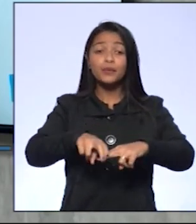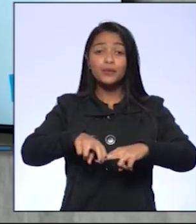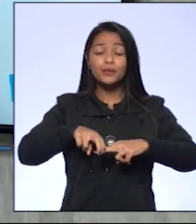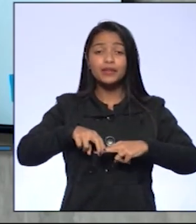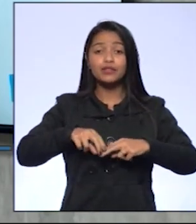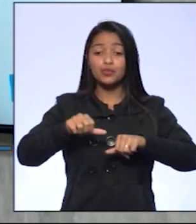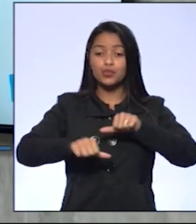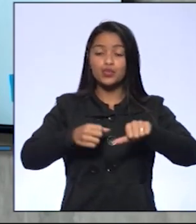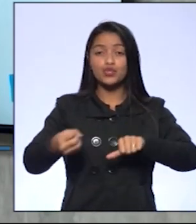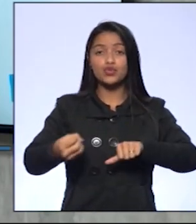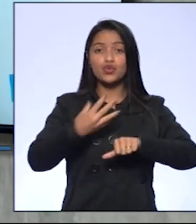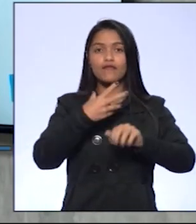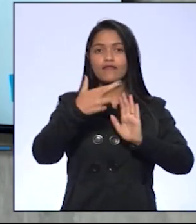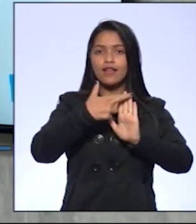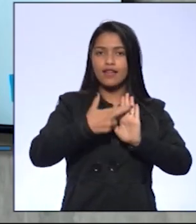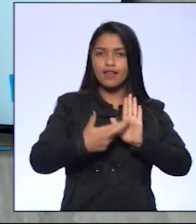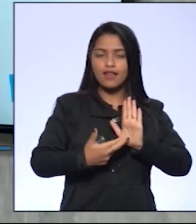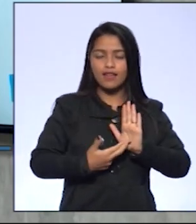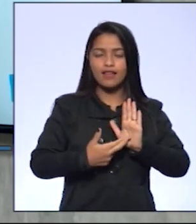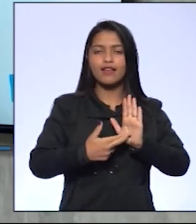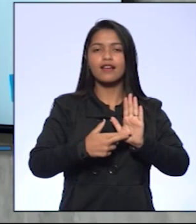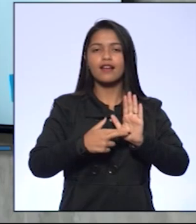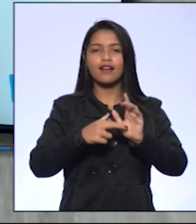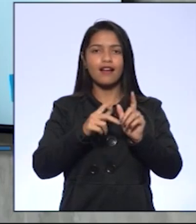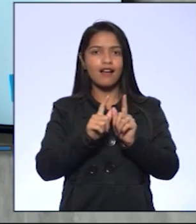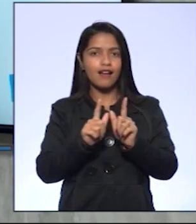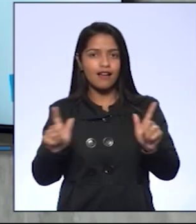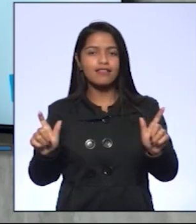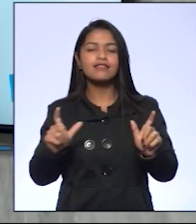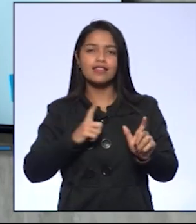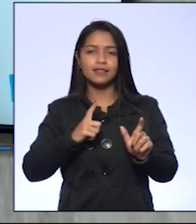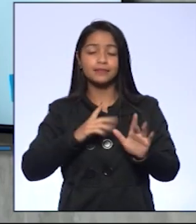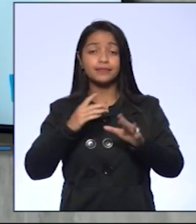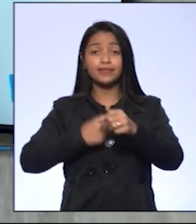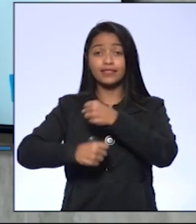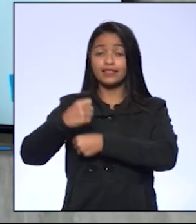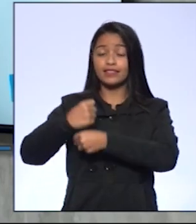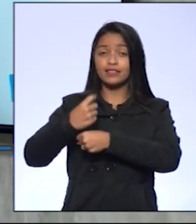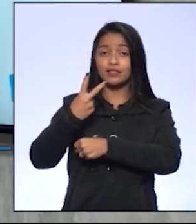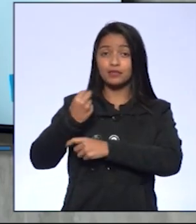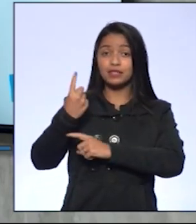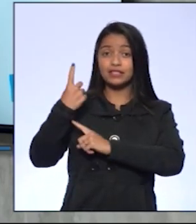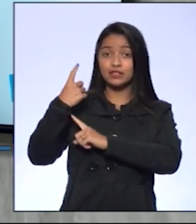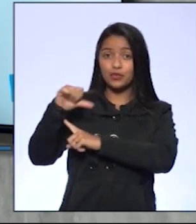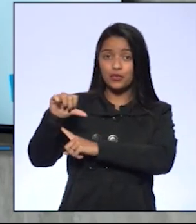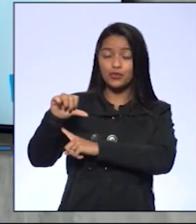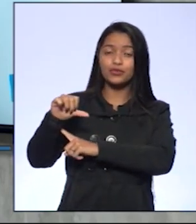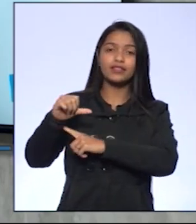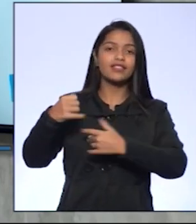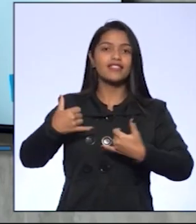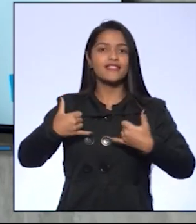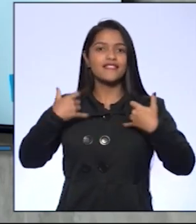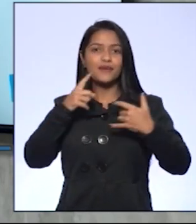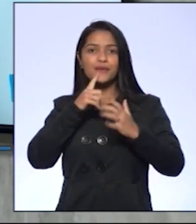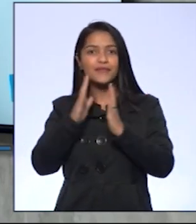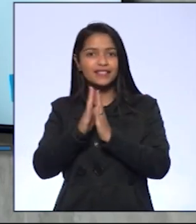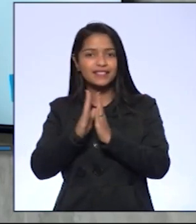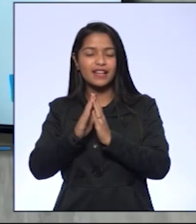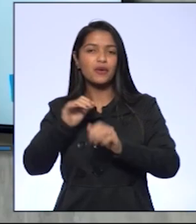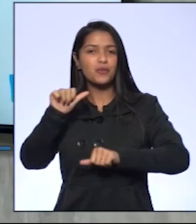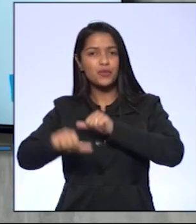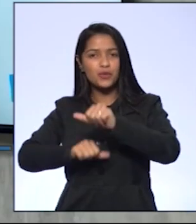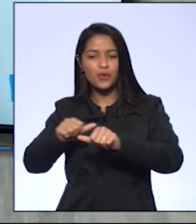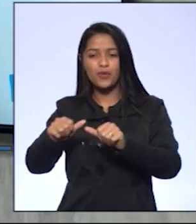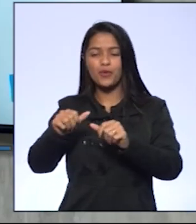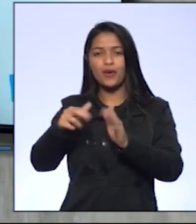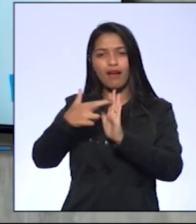né? Em 2019, a reforma ortográfica fez aniversário. Né? Em 2020, nós não falamos tanto de reforma